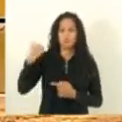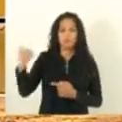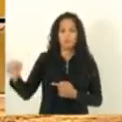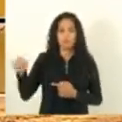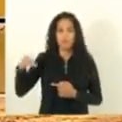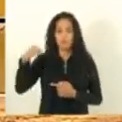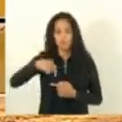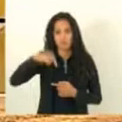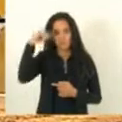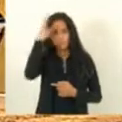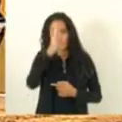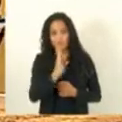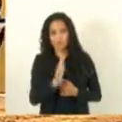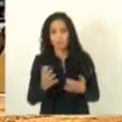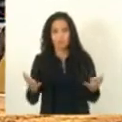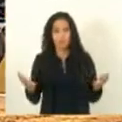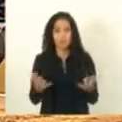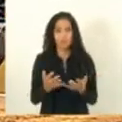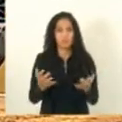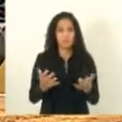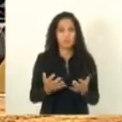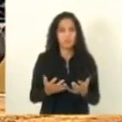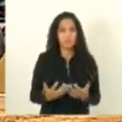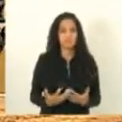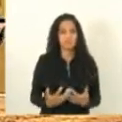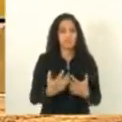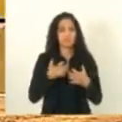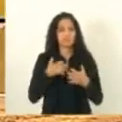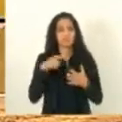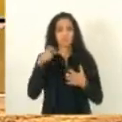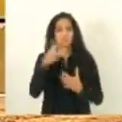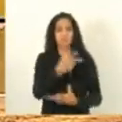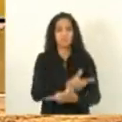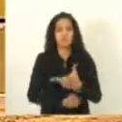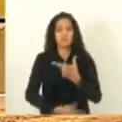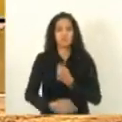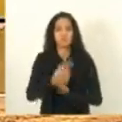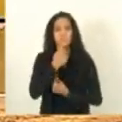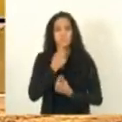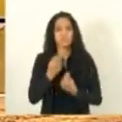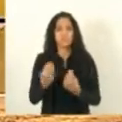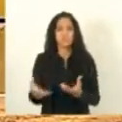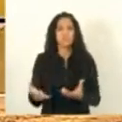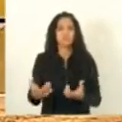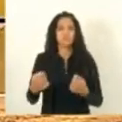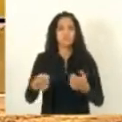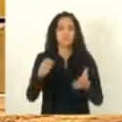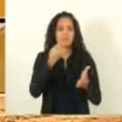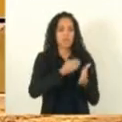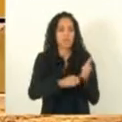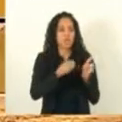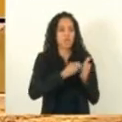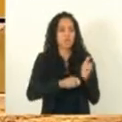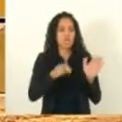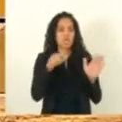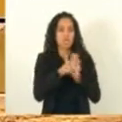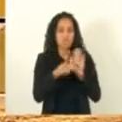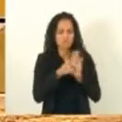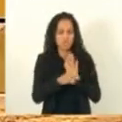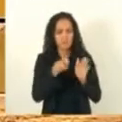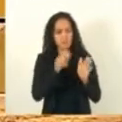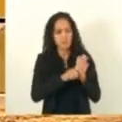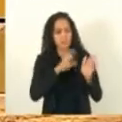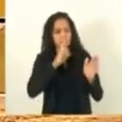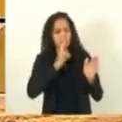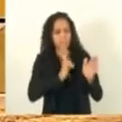que no Brasil hoje é até constrangedor você ir doar sangue, porque você tem que preencher um questionário